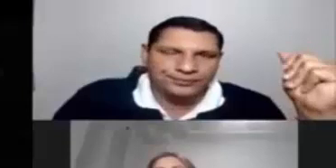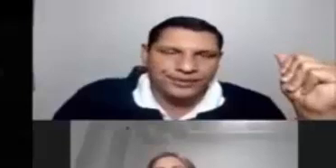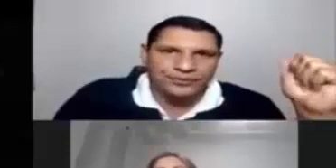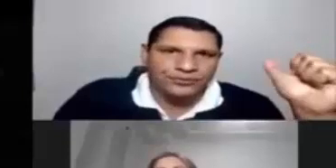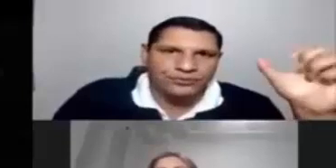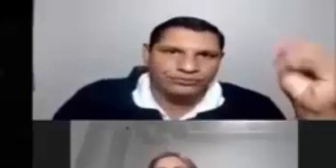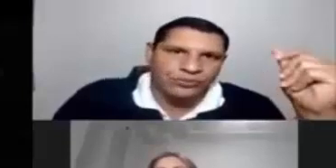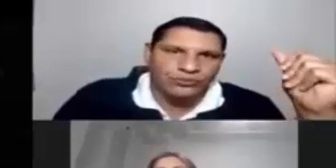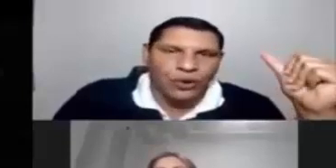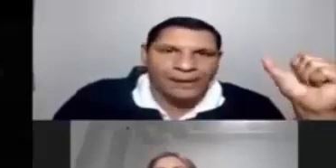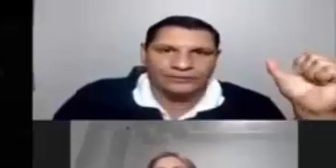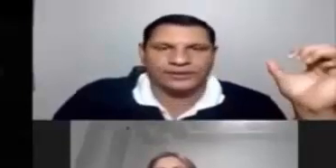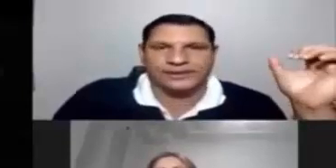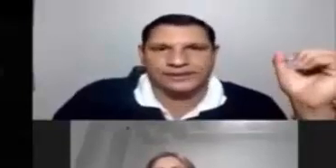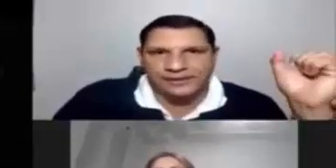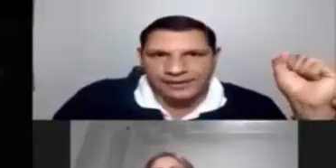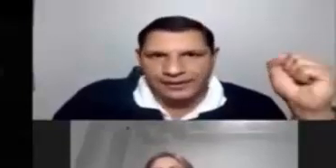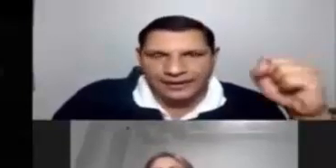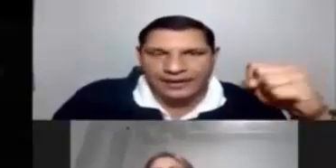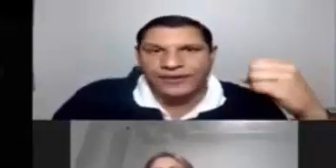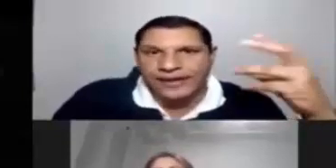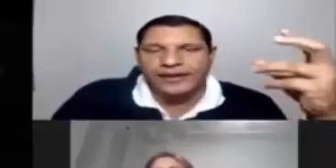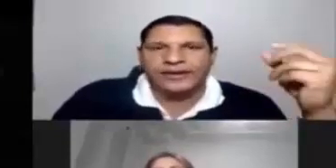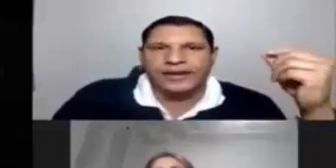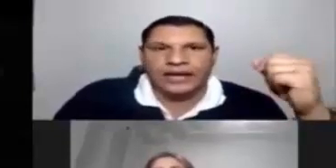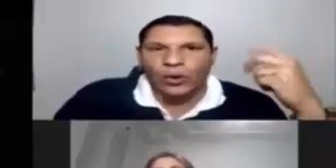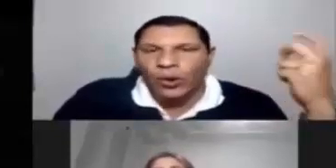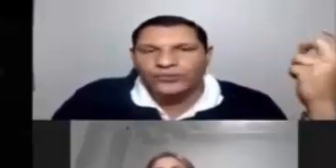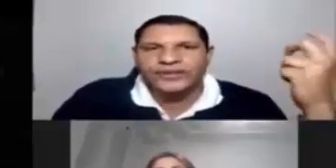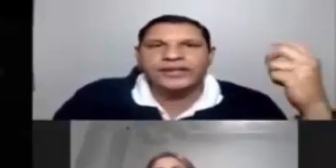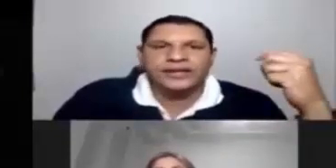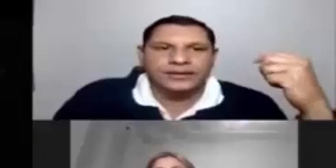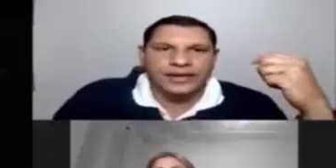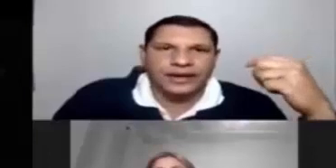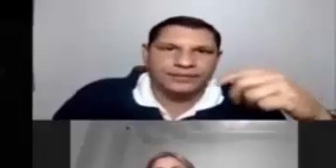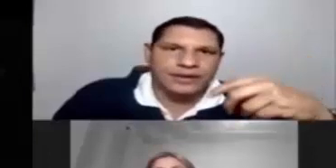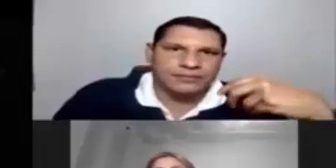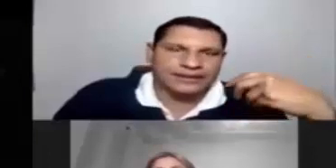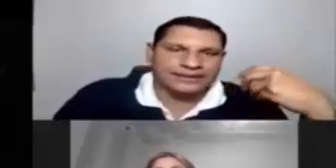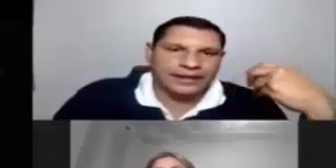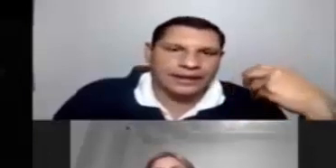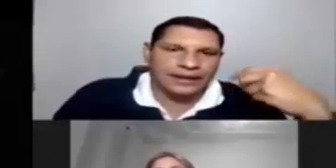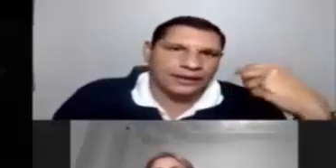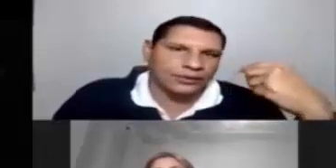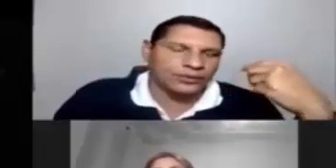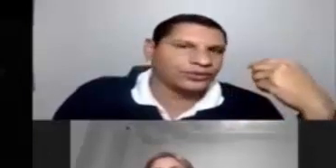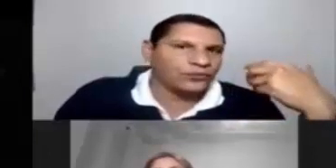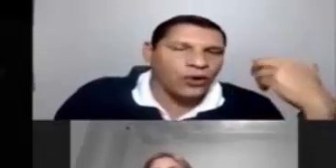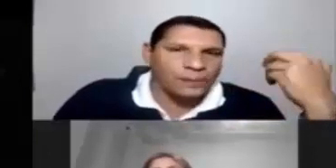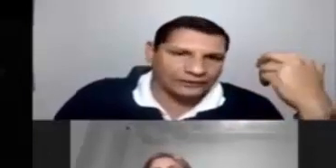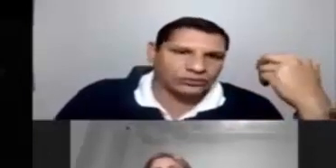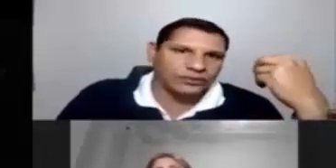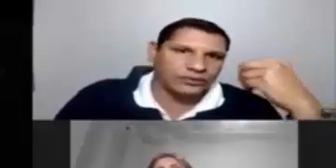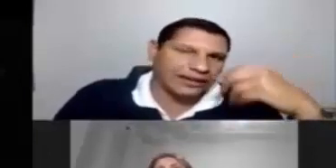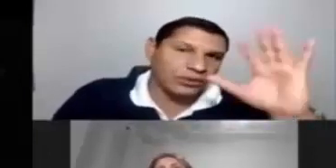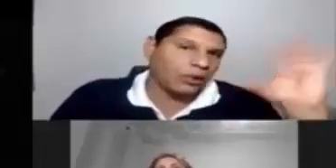não tem um formato assim. Ela vê, ela ouve, né? Mas ela não tem um